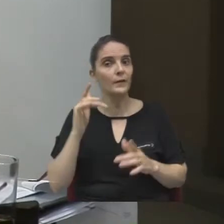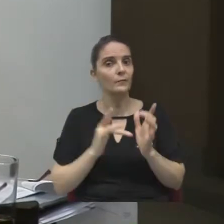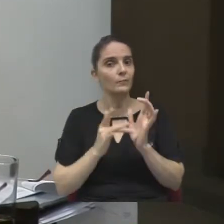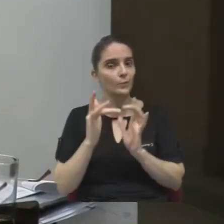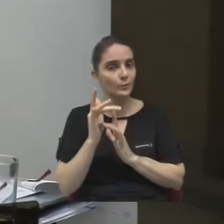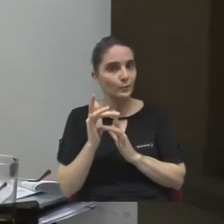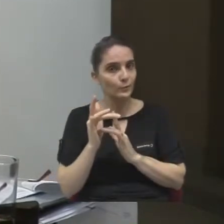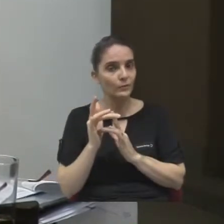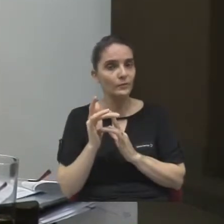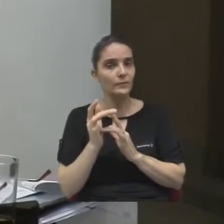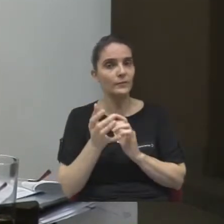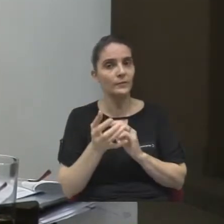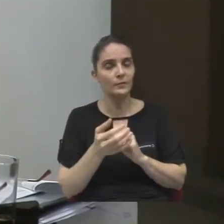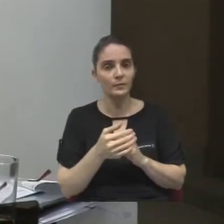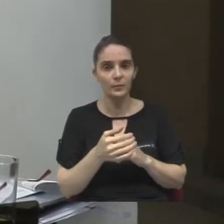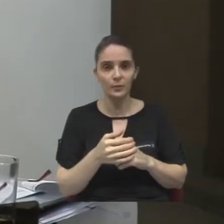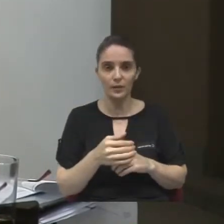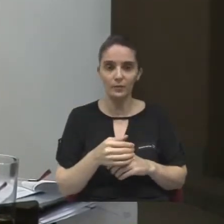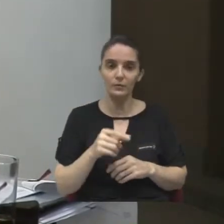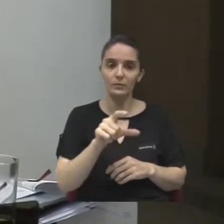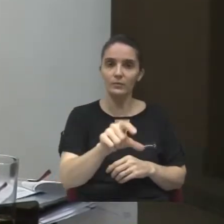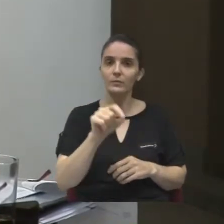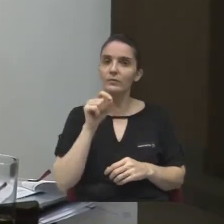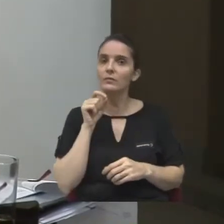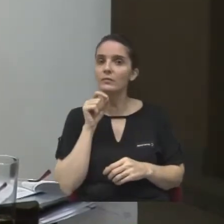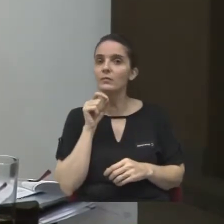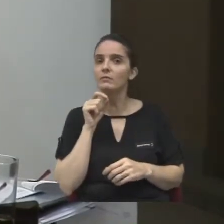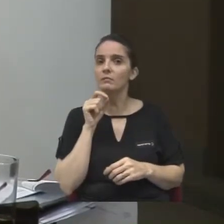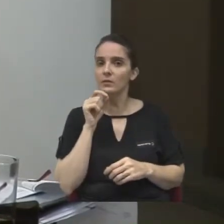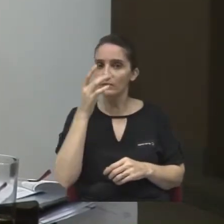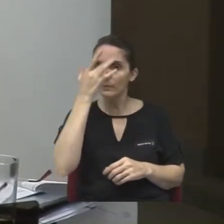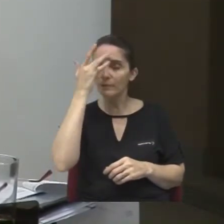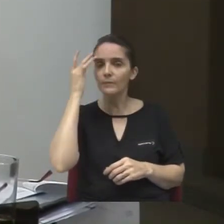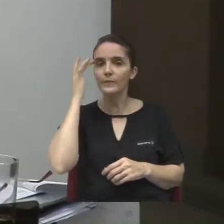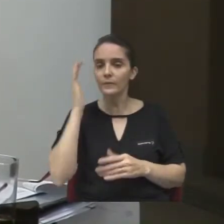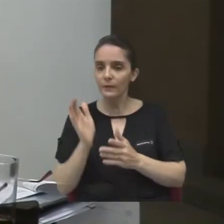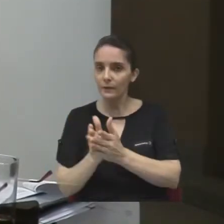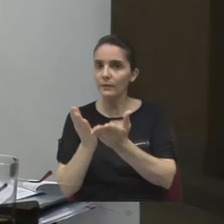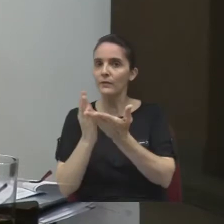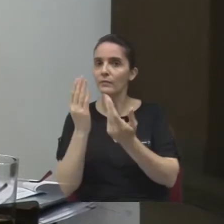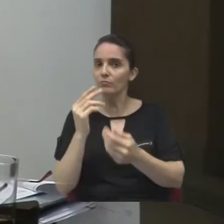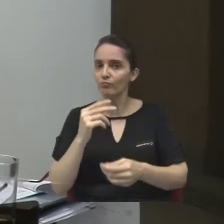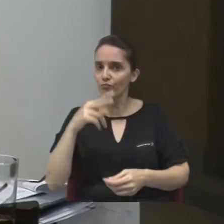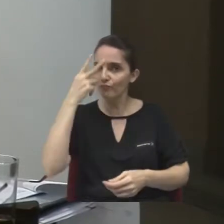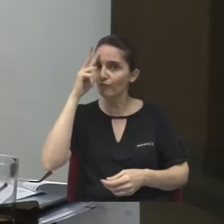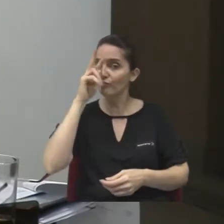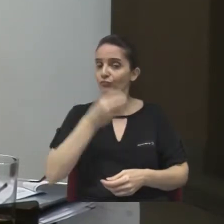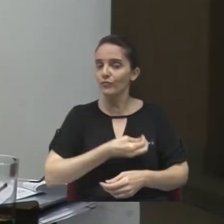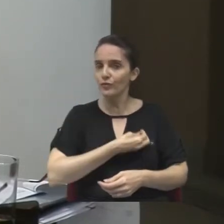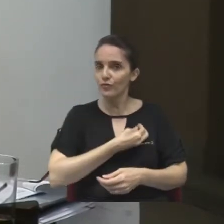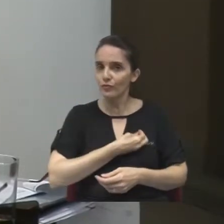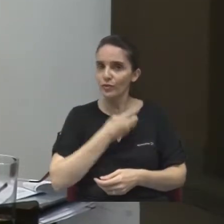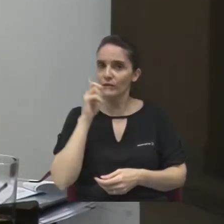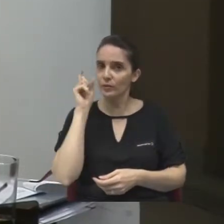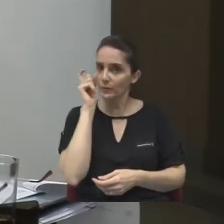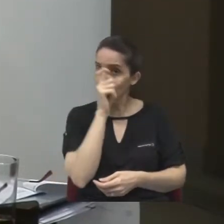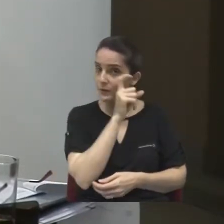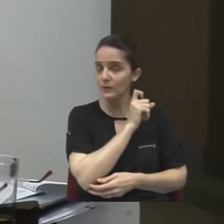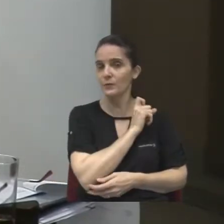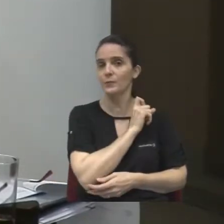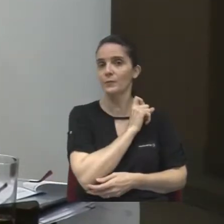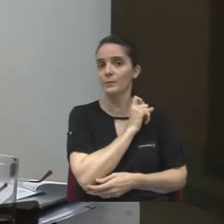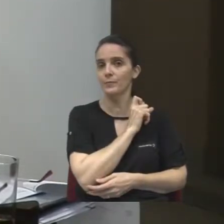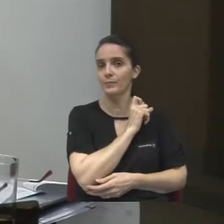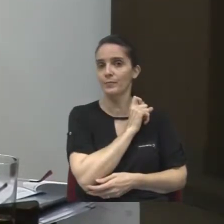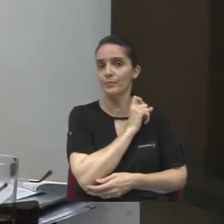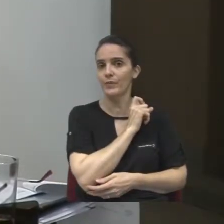preferência a essas pessoas que normalmente têm uma história de vida extremamente difícil, e ninguém vai para